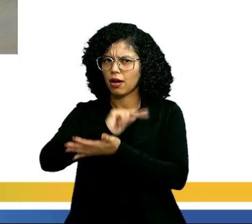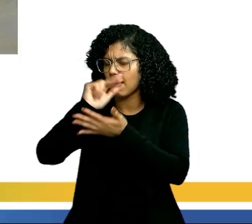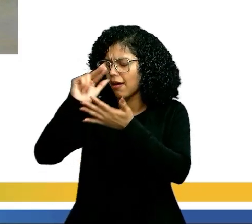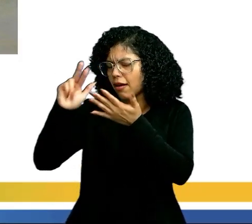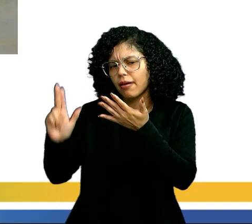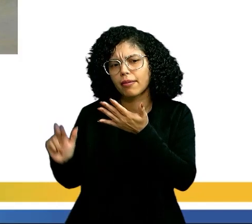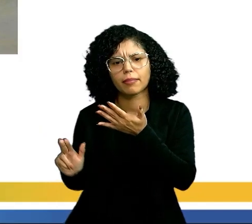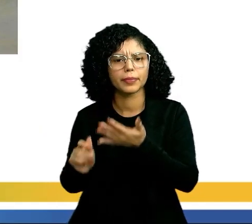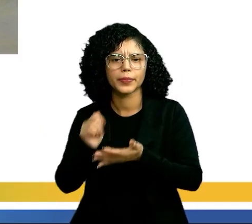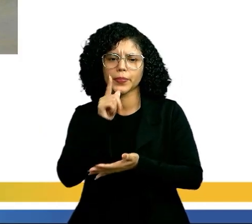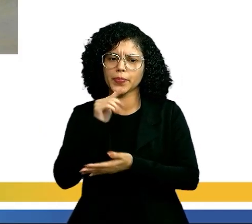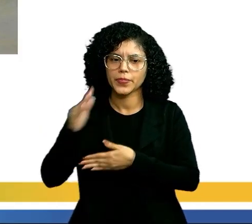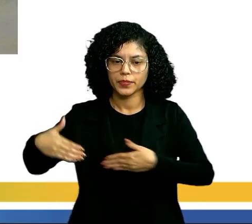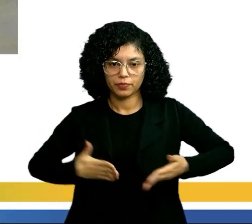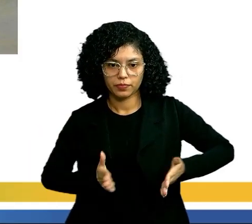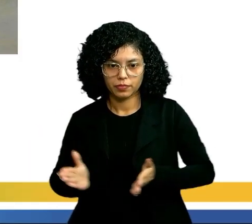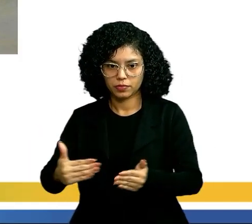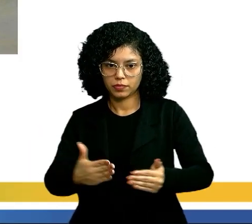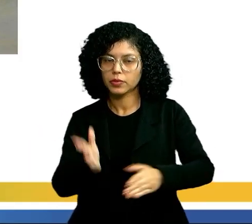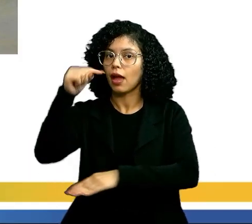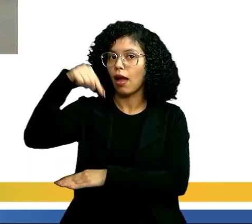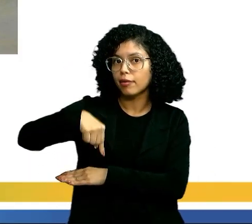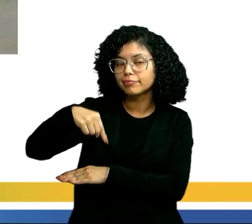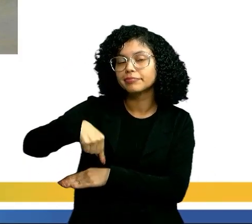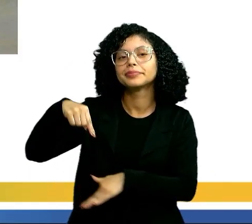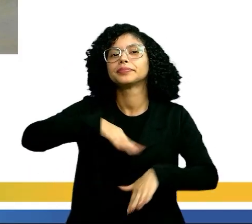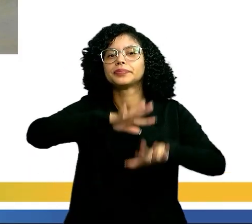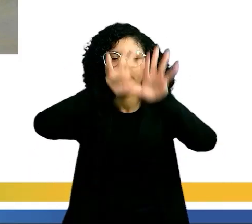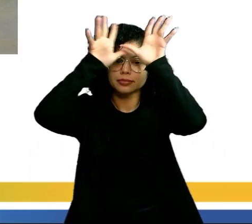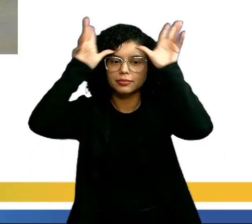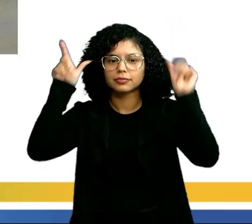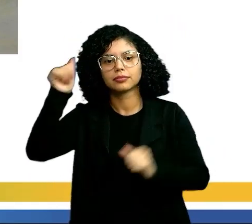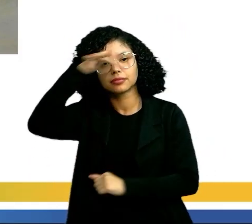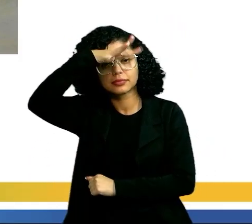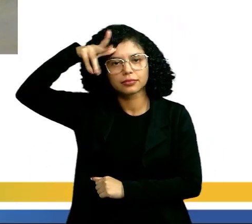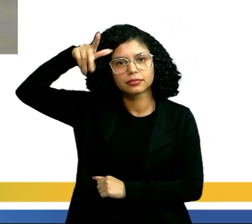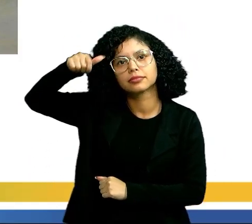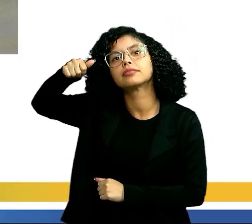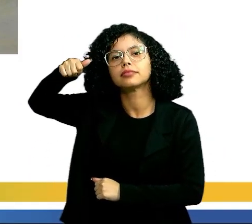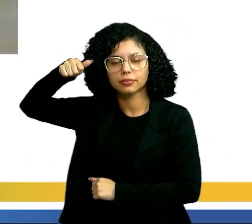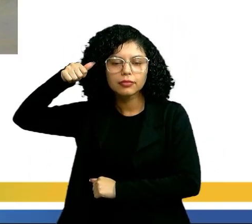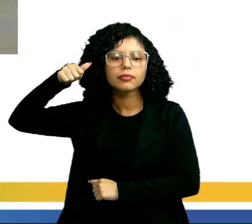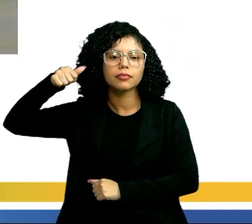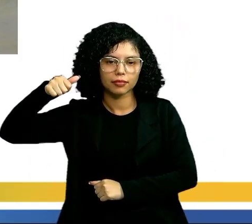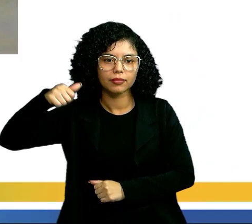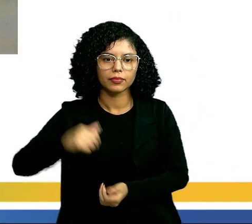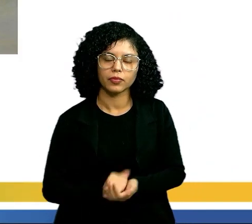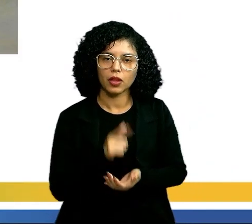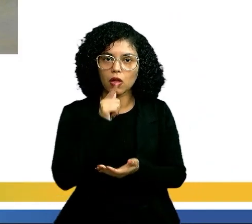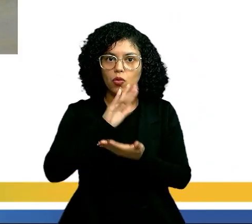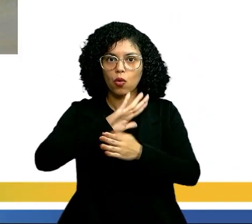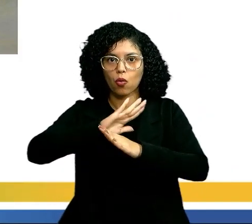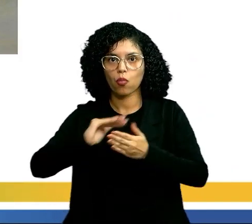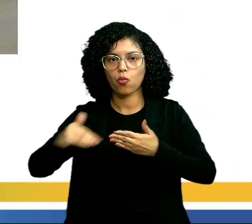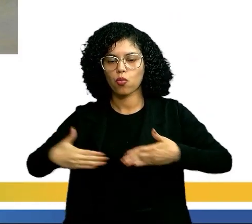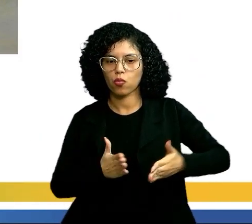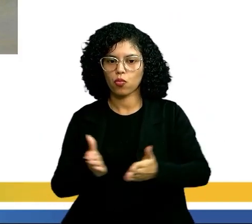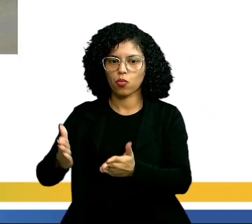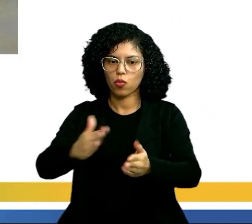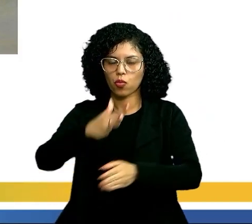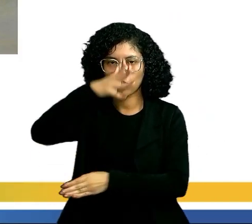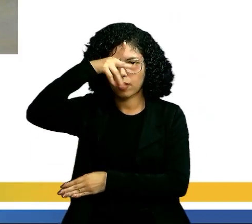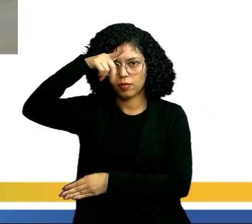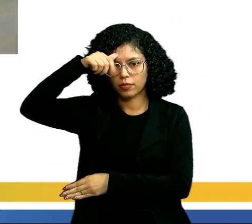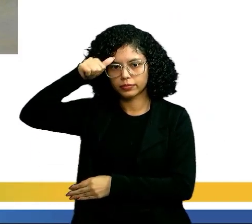bacias hidrográficas, inclusive aqui na nossa Amazônia, a maior de todas, né? A bacia amazônica. Ele serve